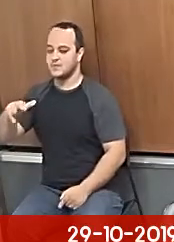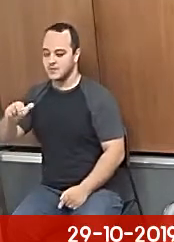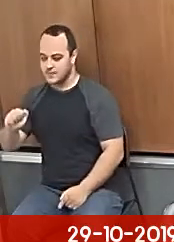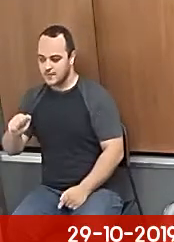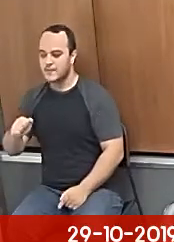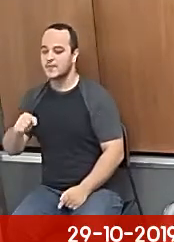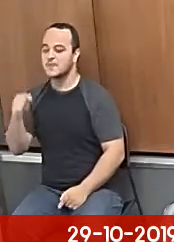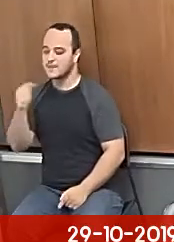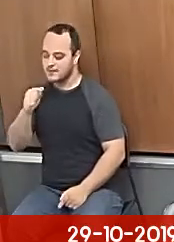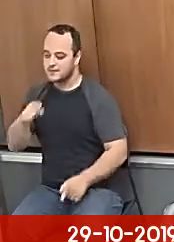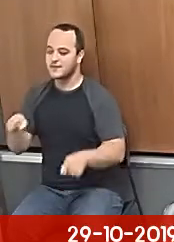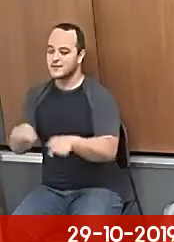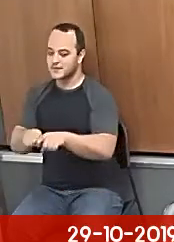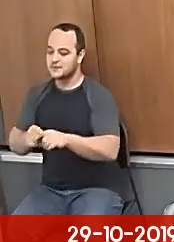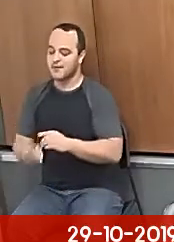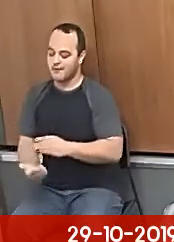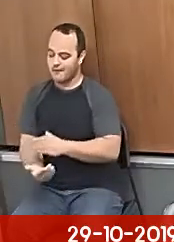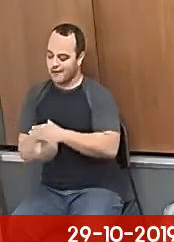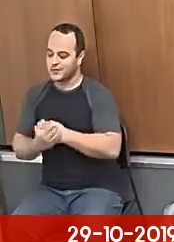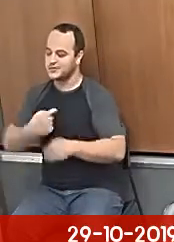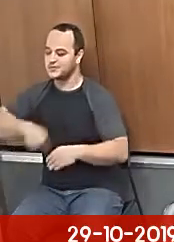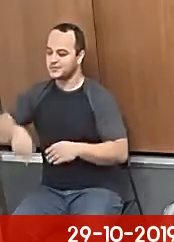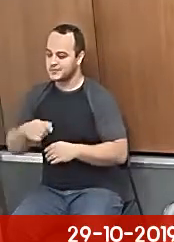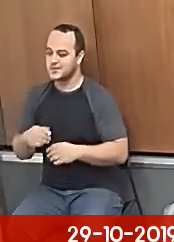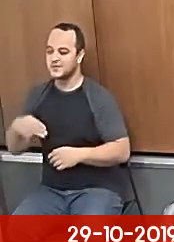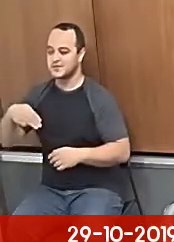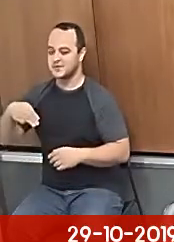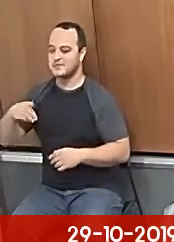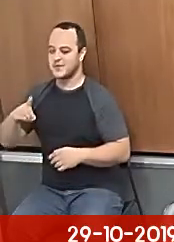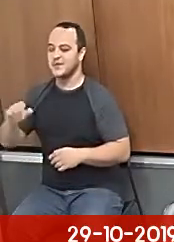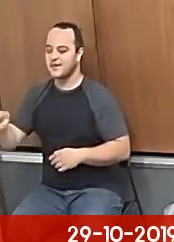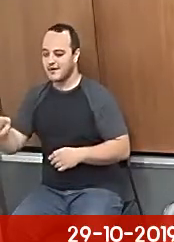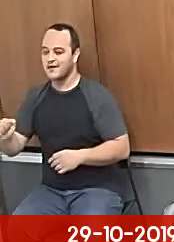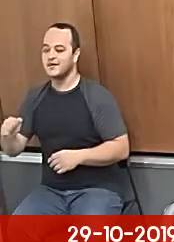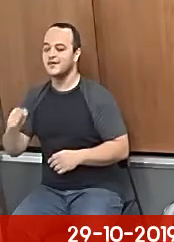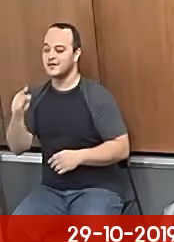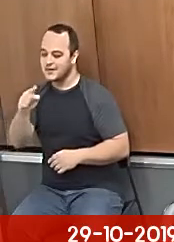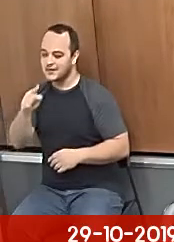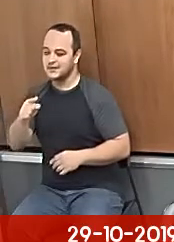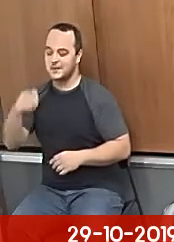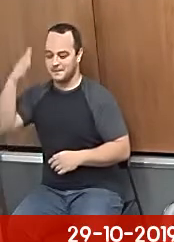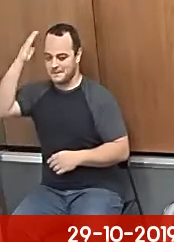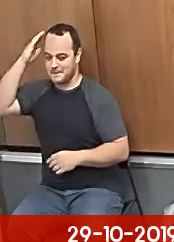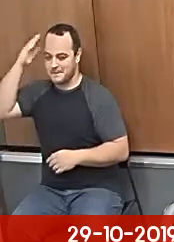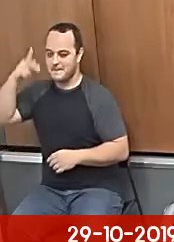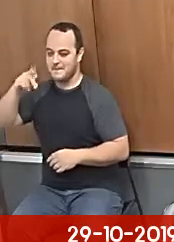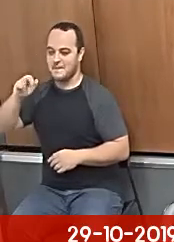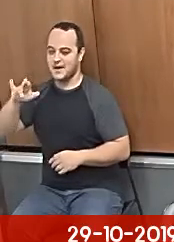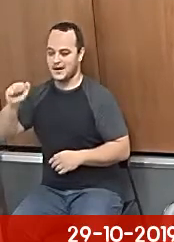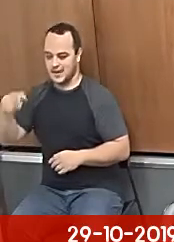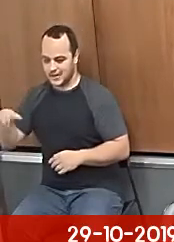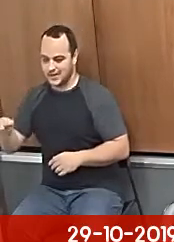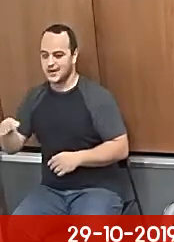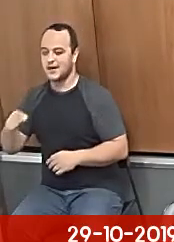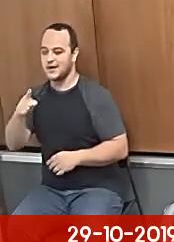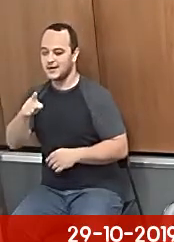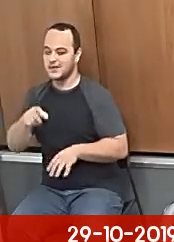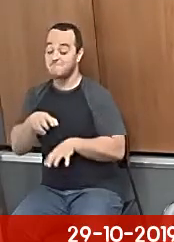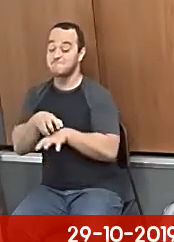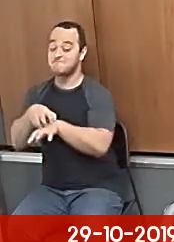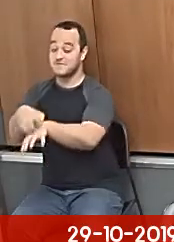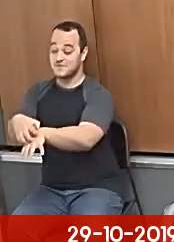ajudou a ir para o Paraná, porque a gente não ia para o Paraná, a gente não tinha dinheiro para ir para o Paraná, porque a van para ir para o Paraná